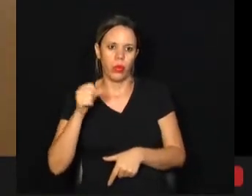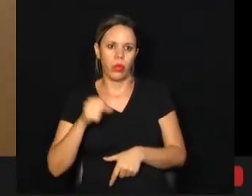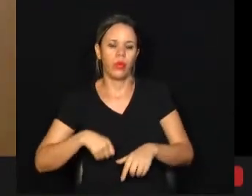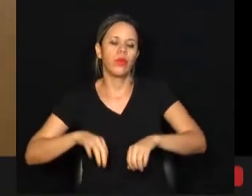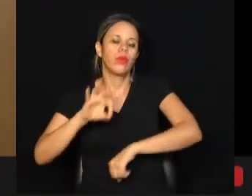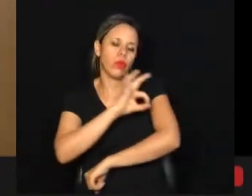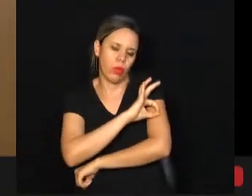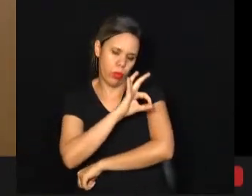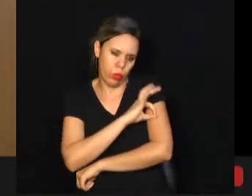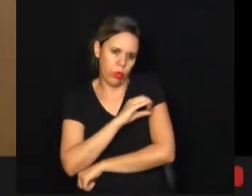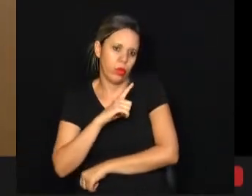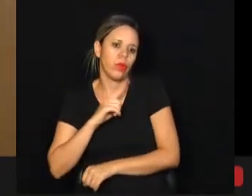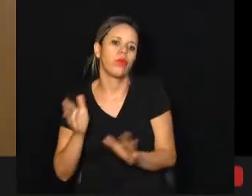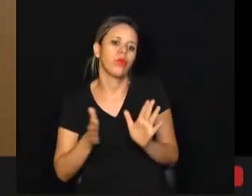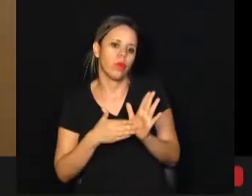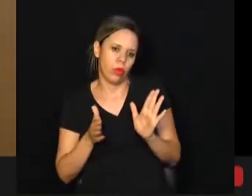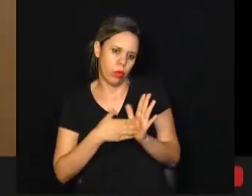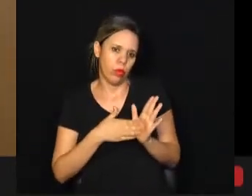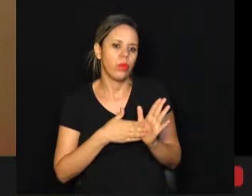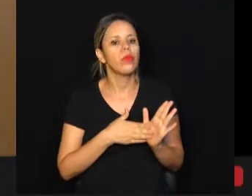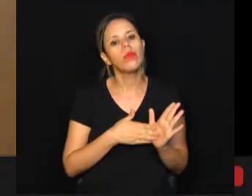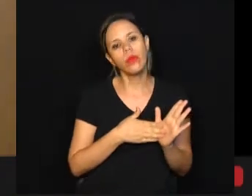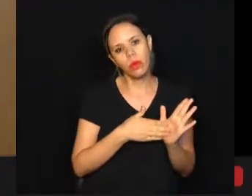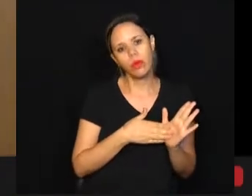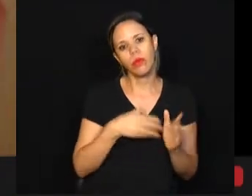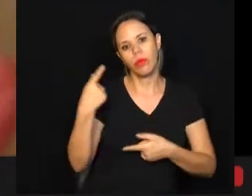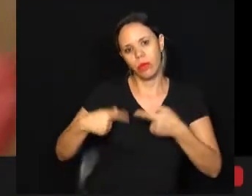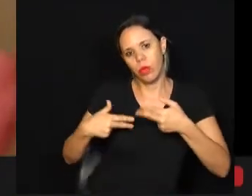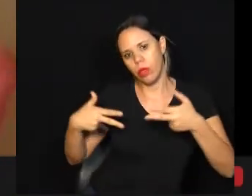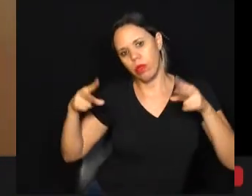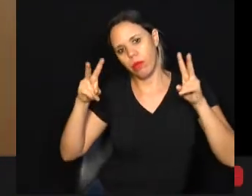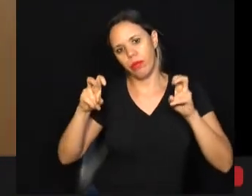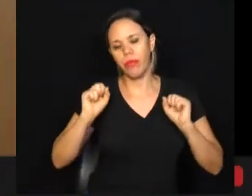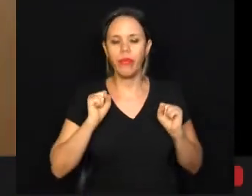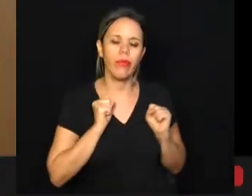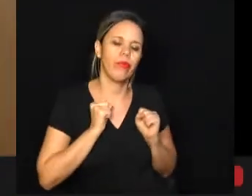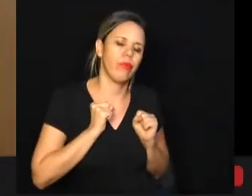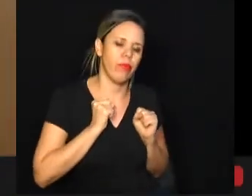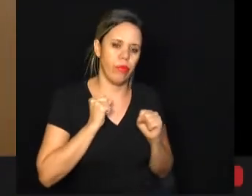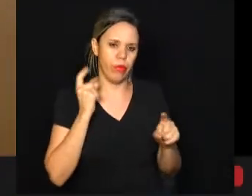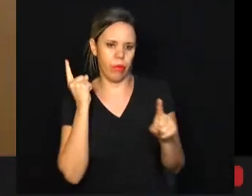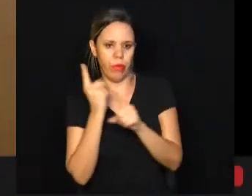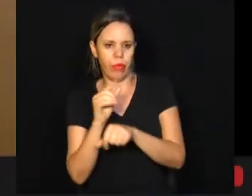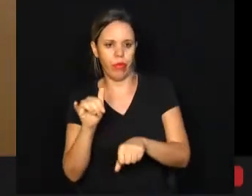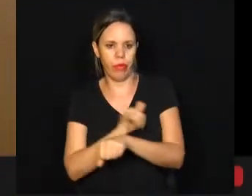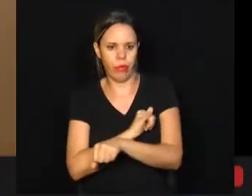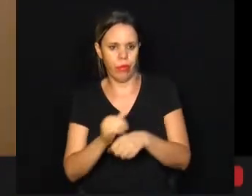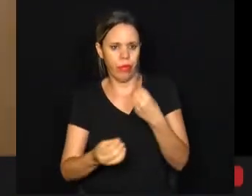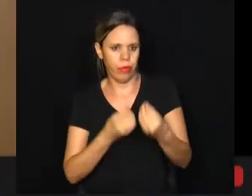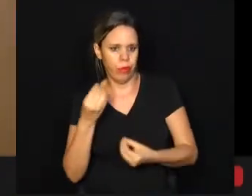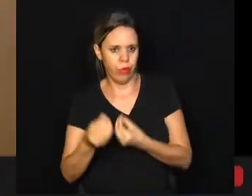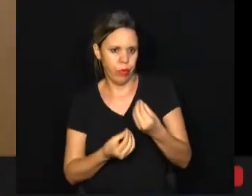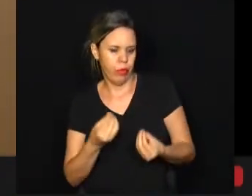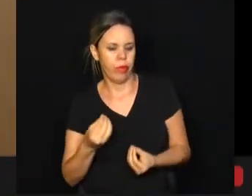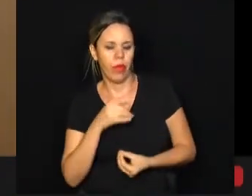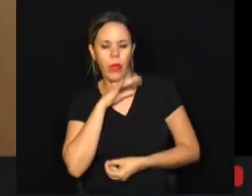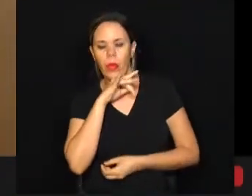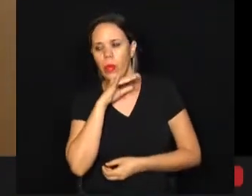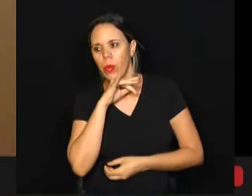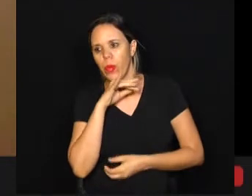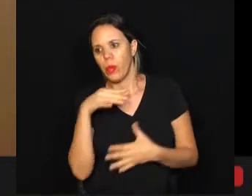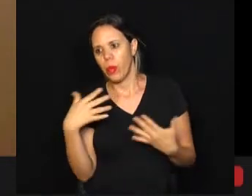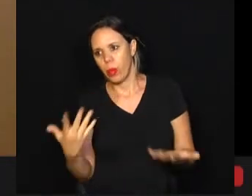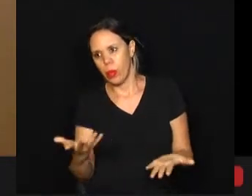executivo tem como proposição. Debater sobre isso, encontrar meios. Também é muito ruim quando